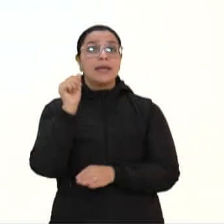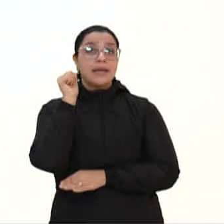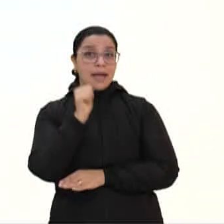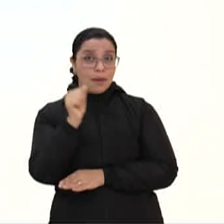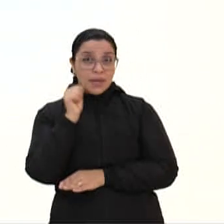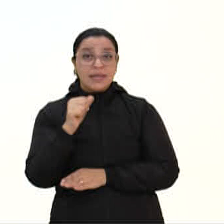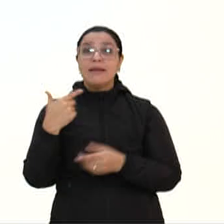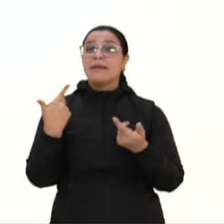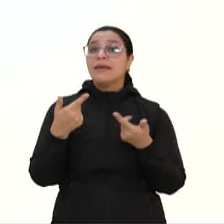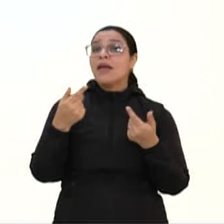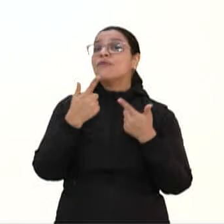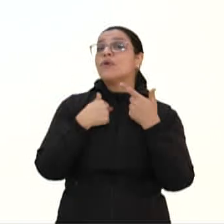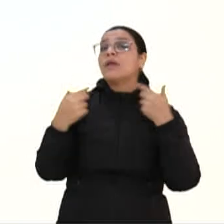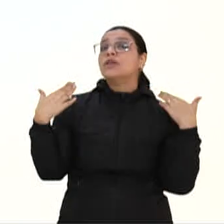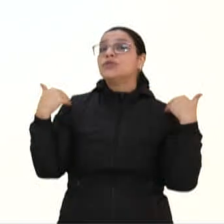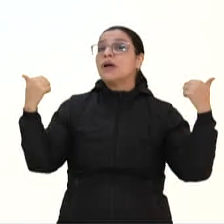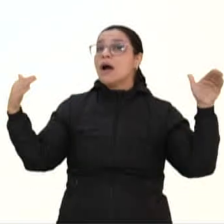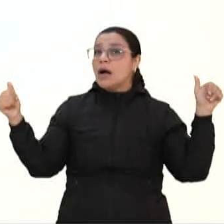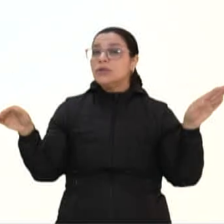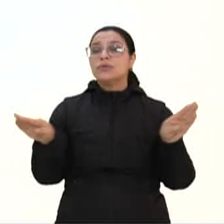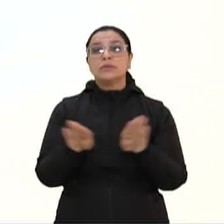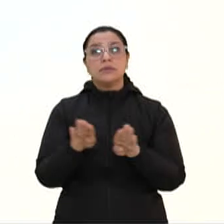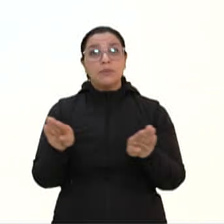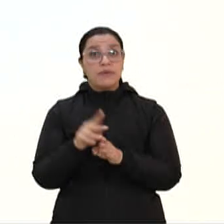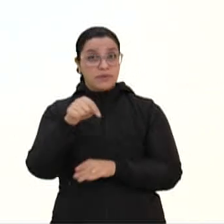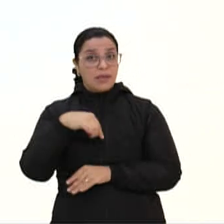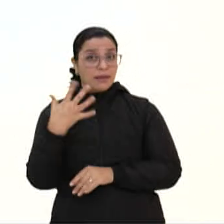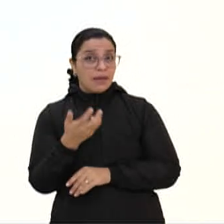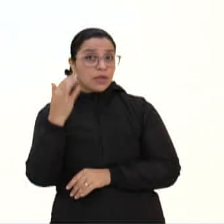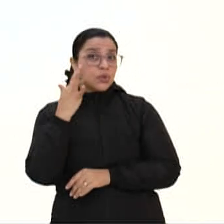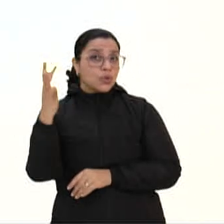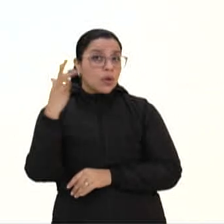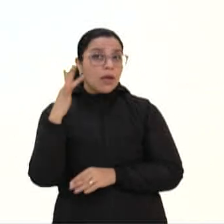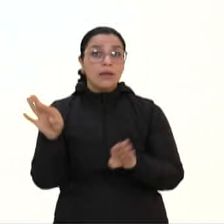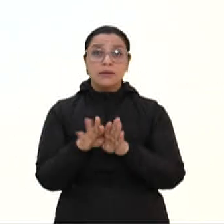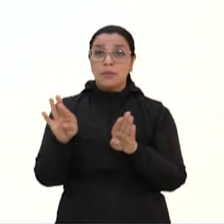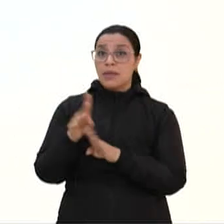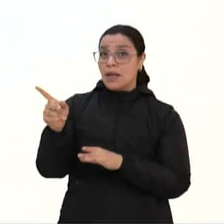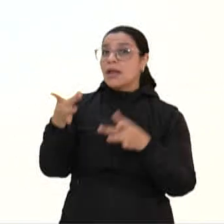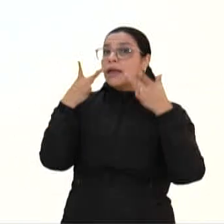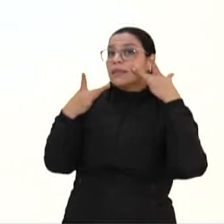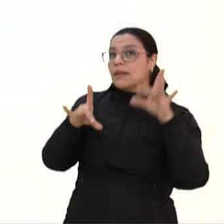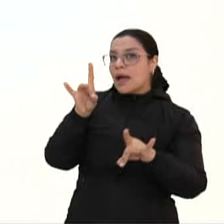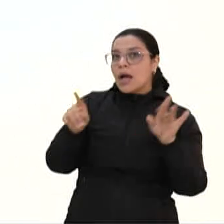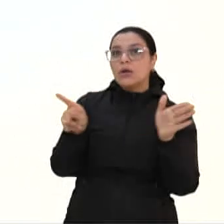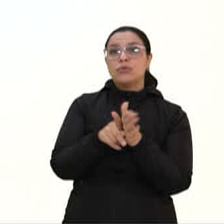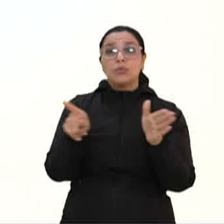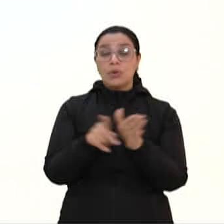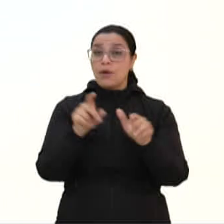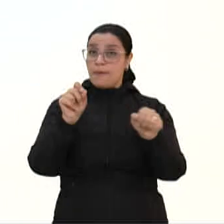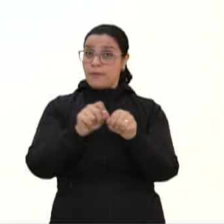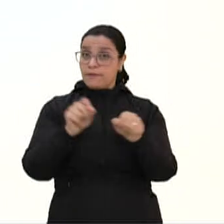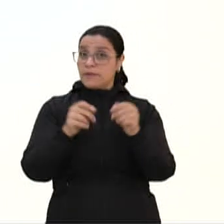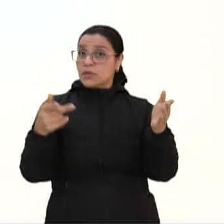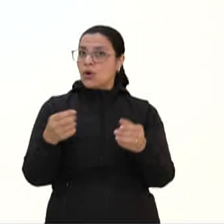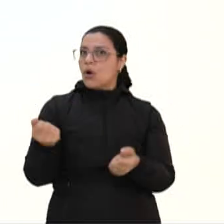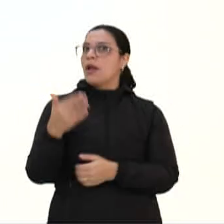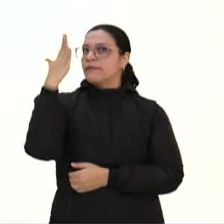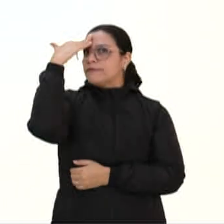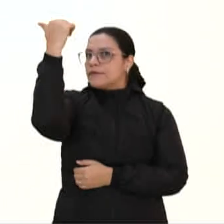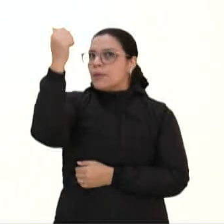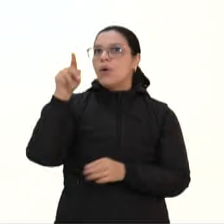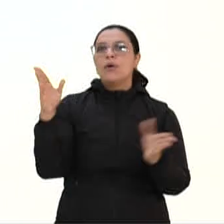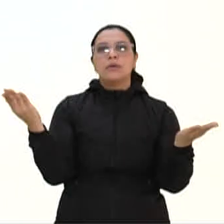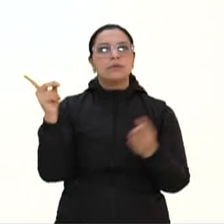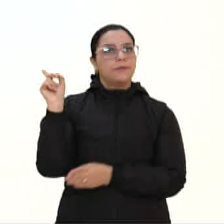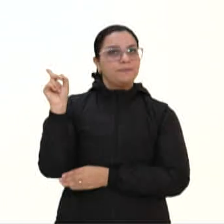Queria Ser Anjo e Quem Quiser Sonhar. Como dramaturgo, escreveu peças que fizeram grande sucesso,